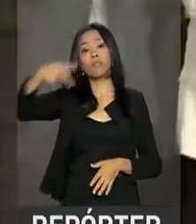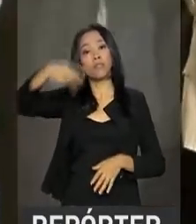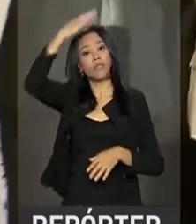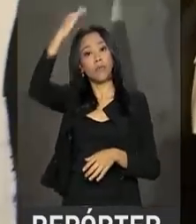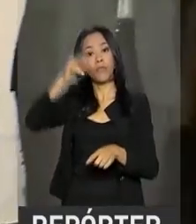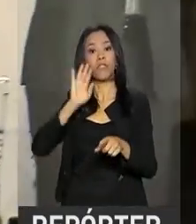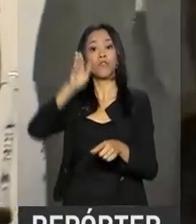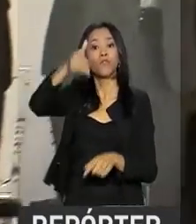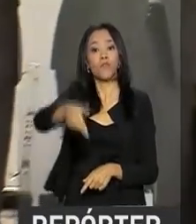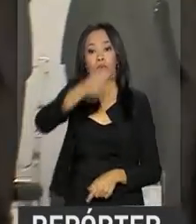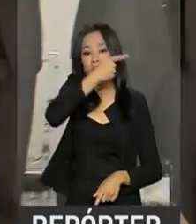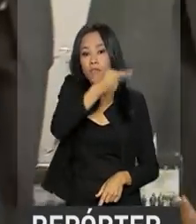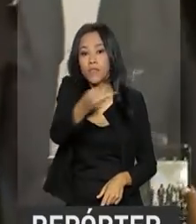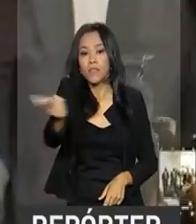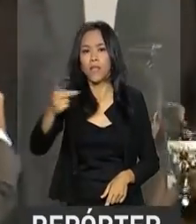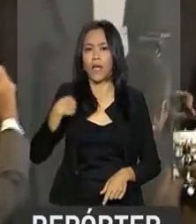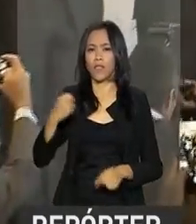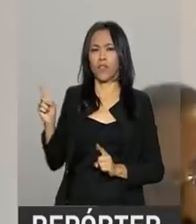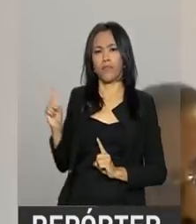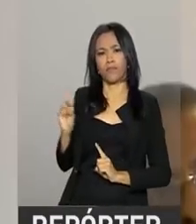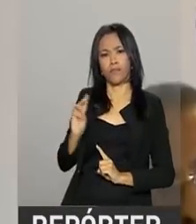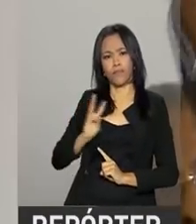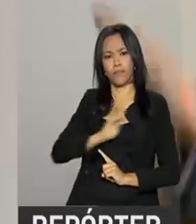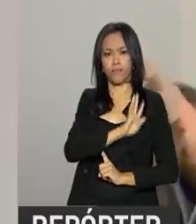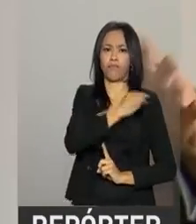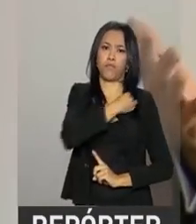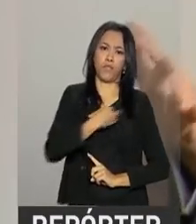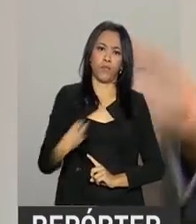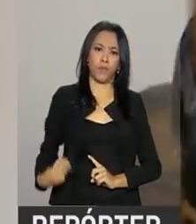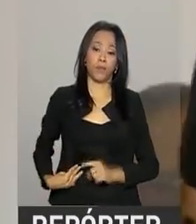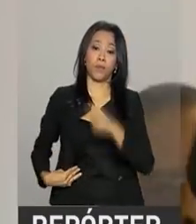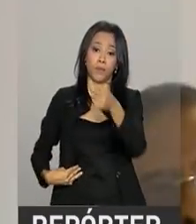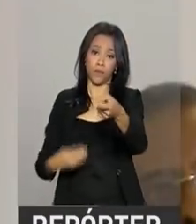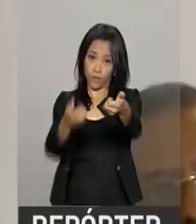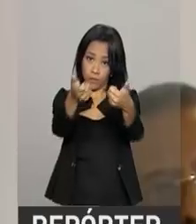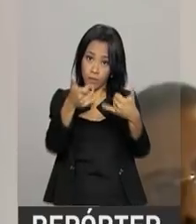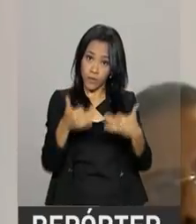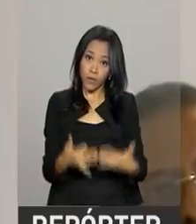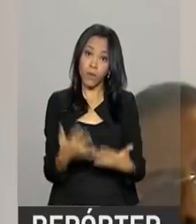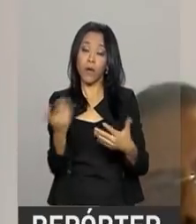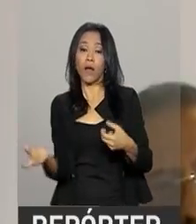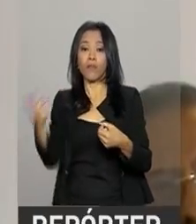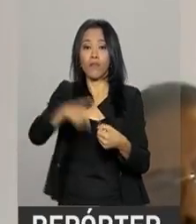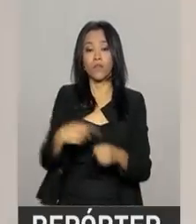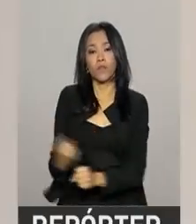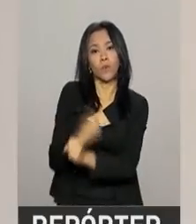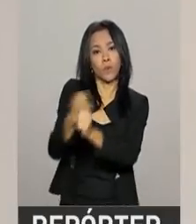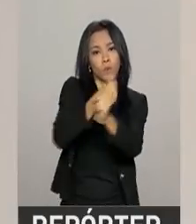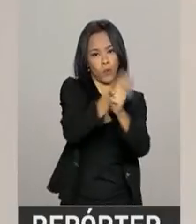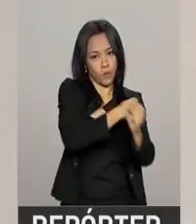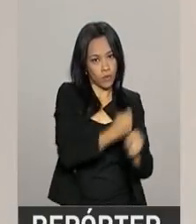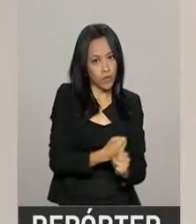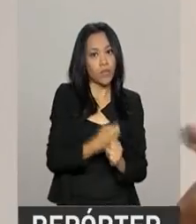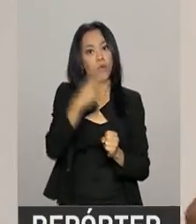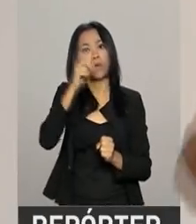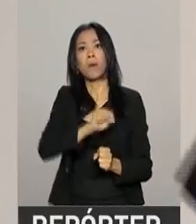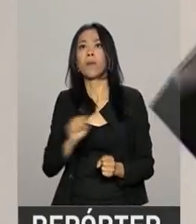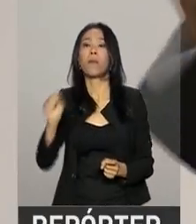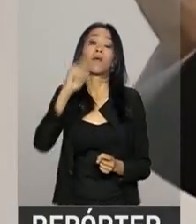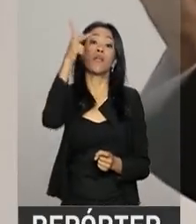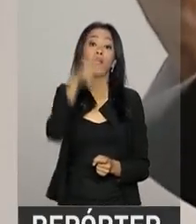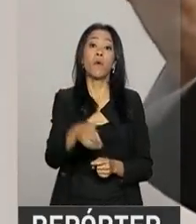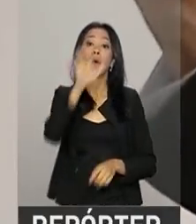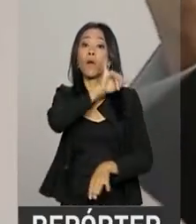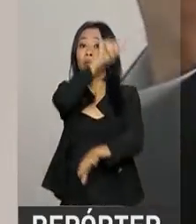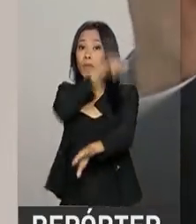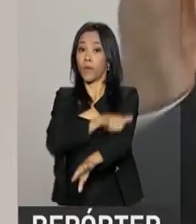o terminal acompanhado por ministros. Temer destacou a retomada de obras paradas no país, como o aeroporto de Vitória,